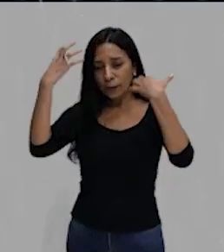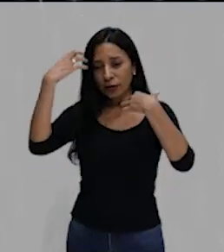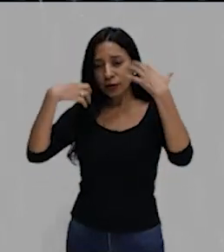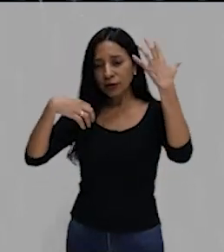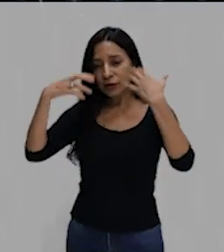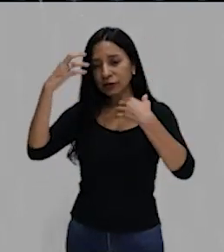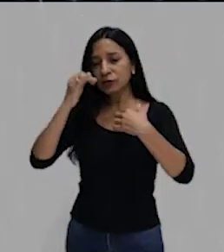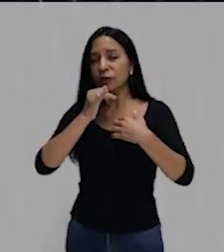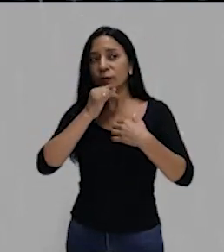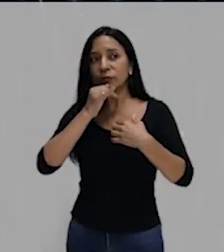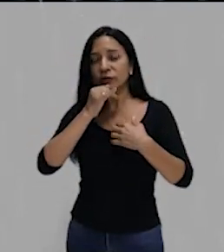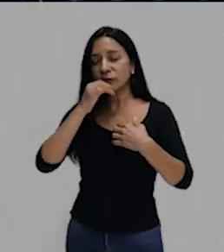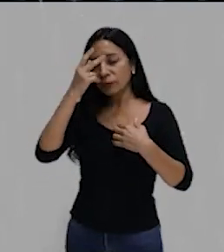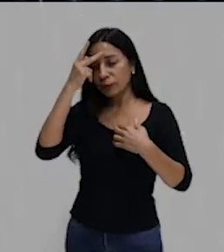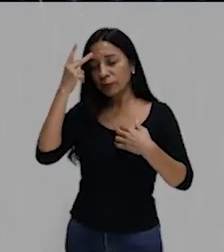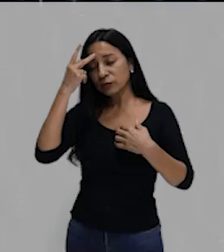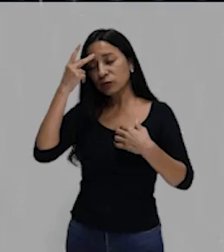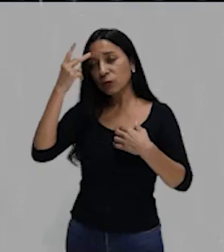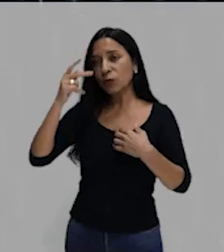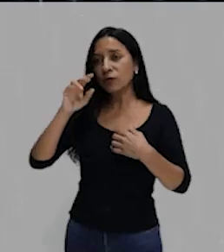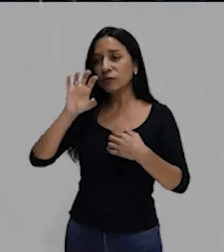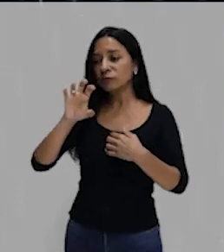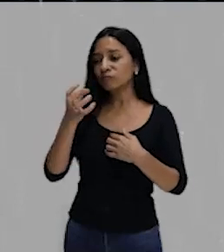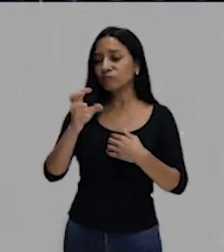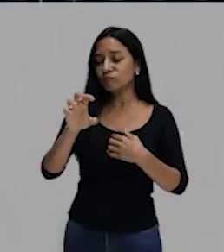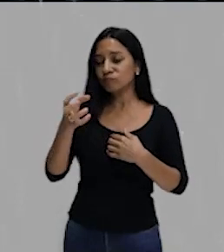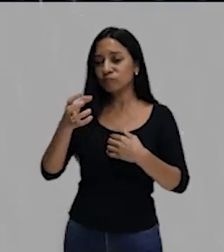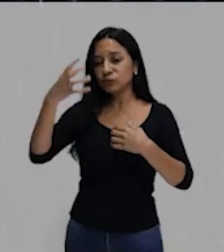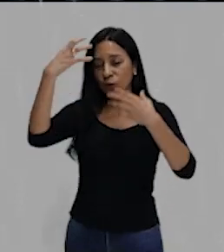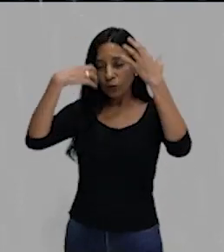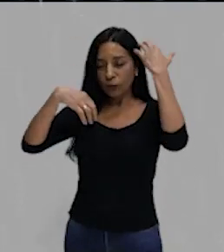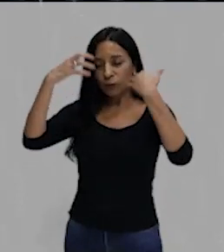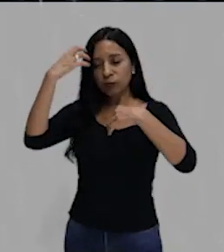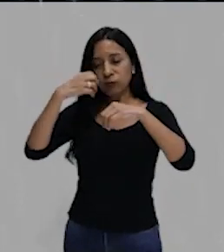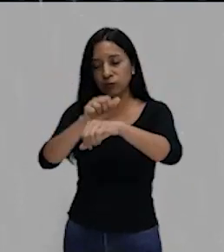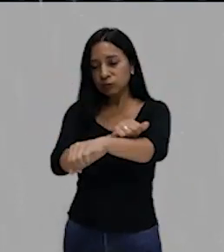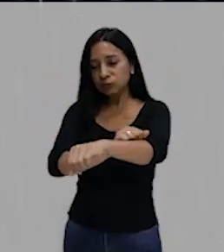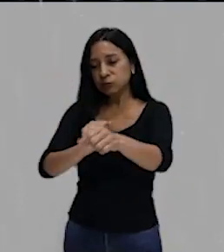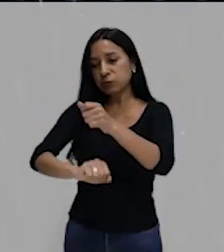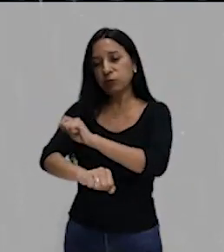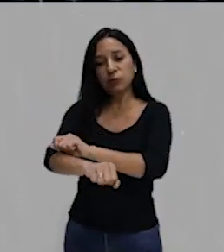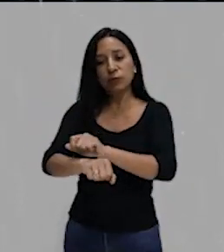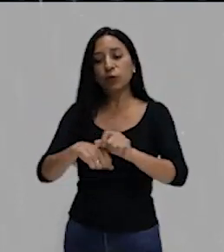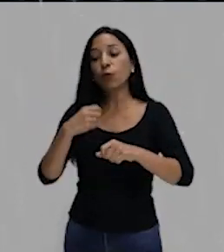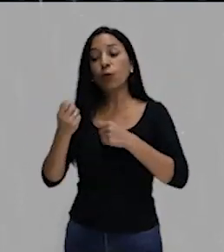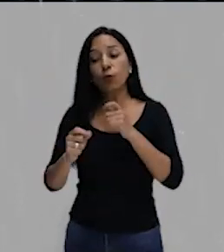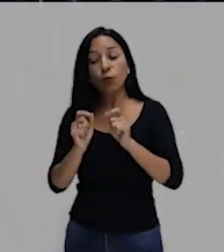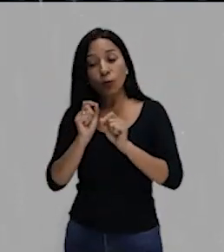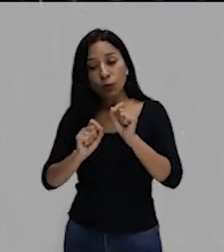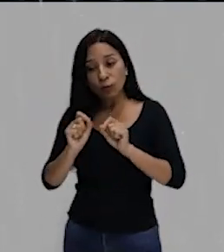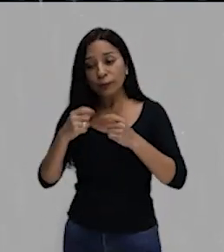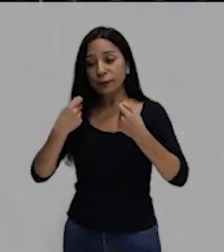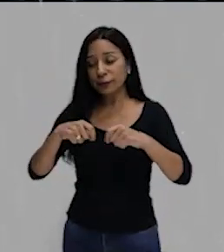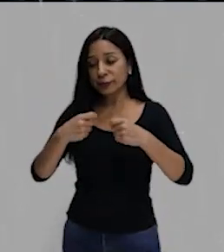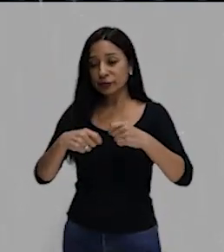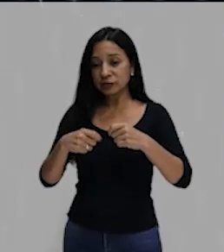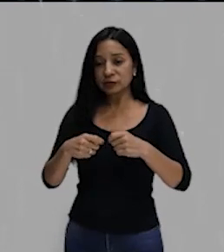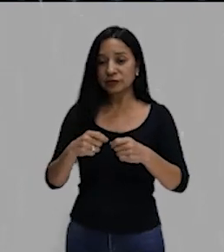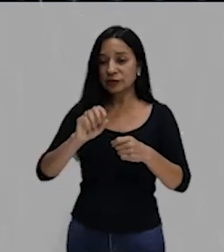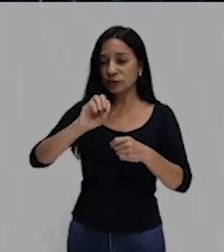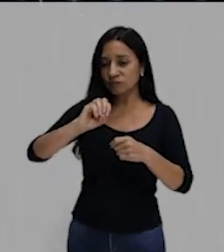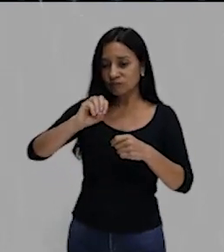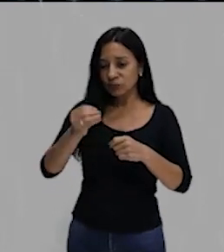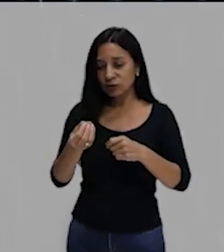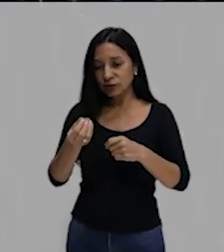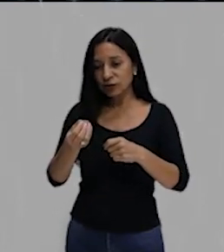tomar banho e deixa lá o chuveiro ligado, enquanto ele vai passar o sabonete. Desliga ali o chuveiro enquanto você passa